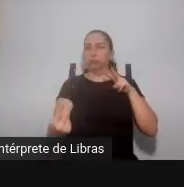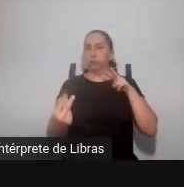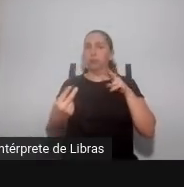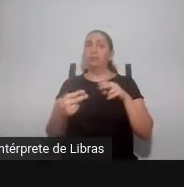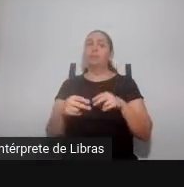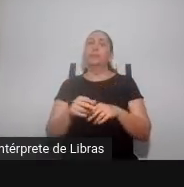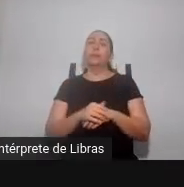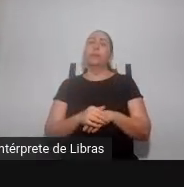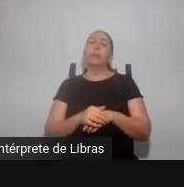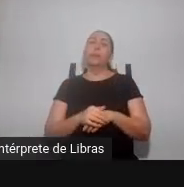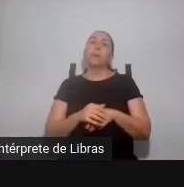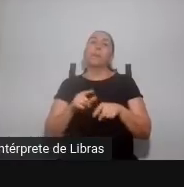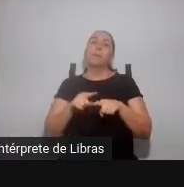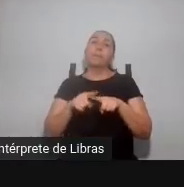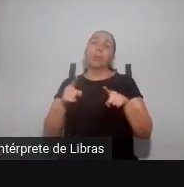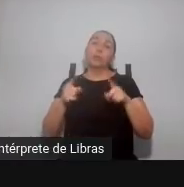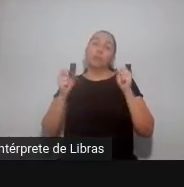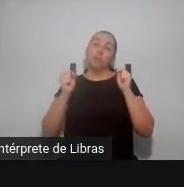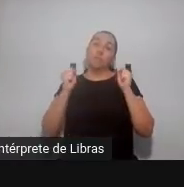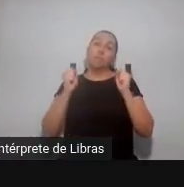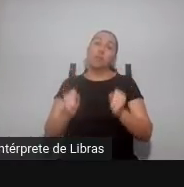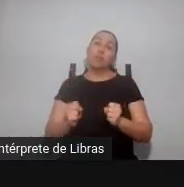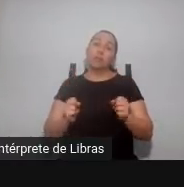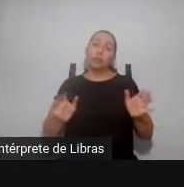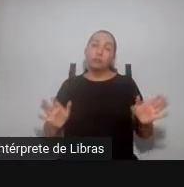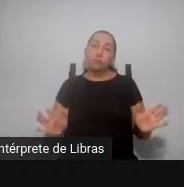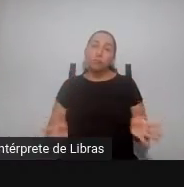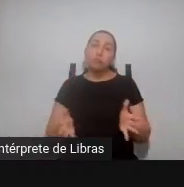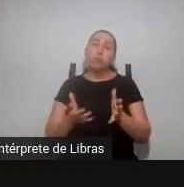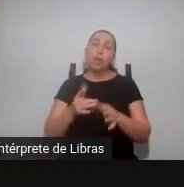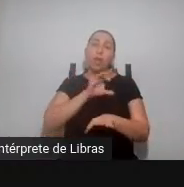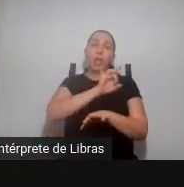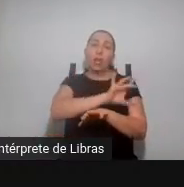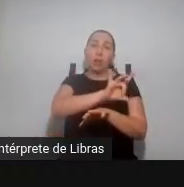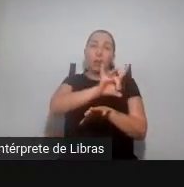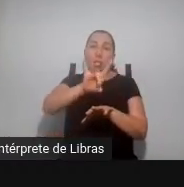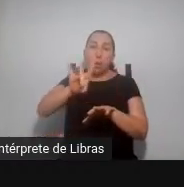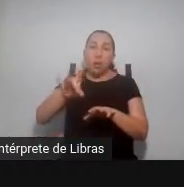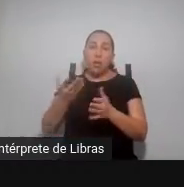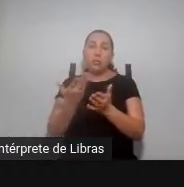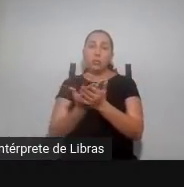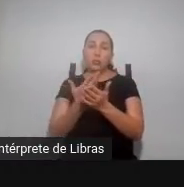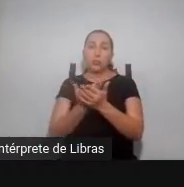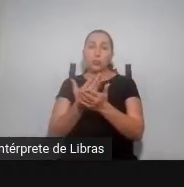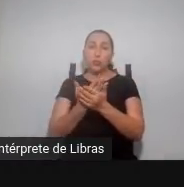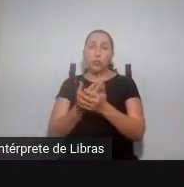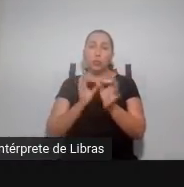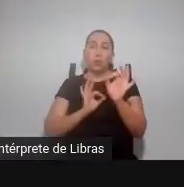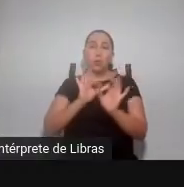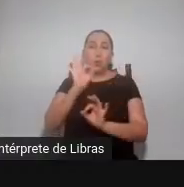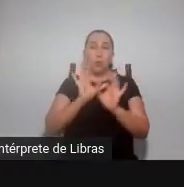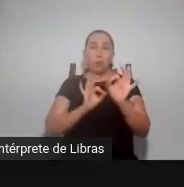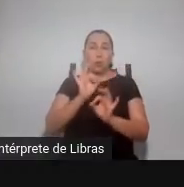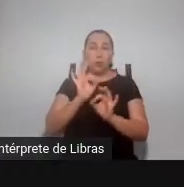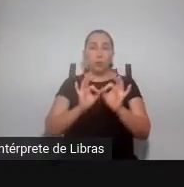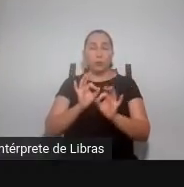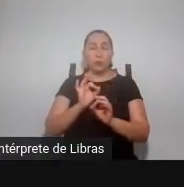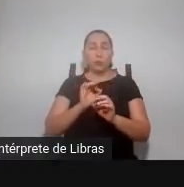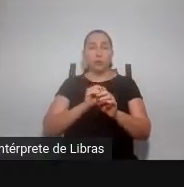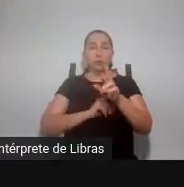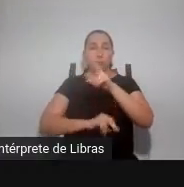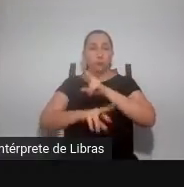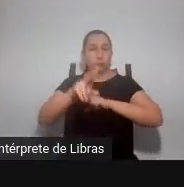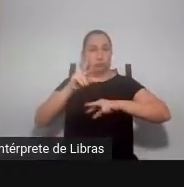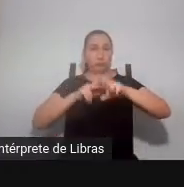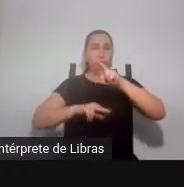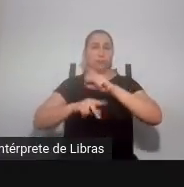inclusive, e que a gente pode, de alguma maneira, cada escola, né, está com a autonomia de se organizar de um jeito no contexto público, mas que a gente